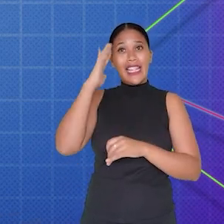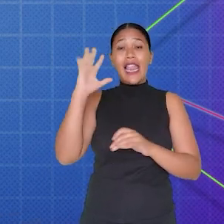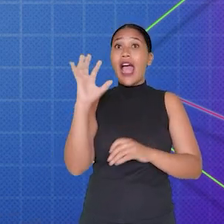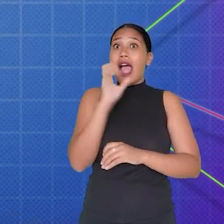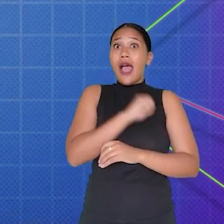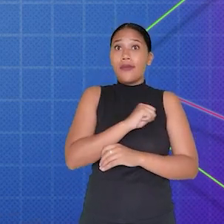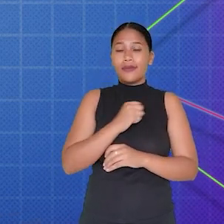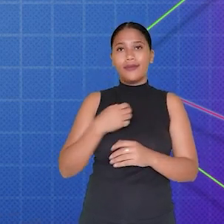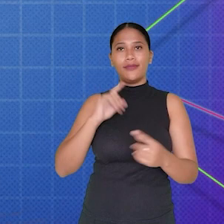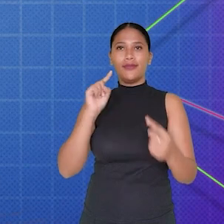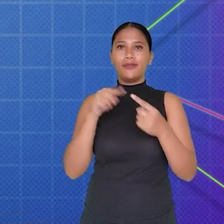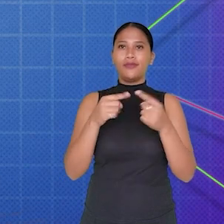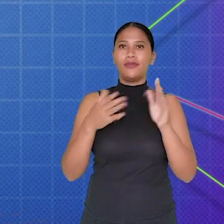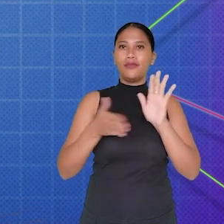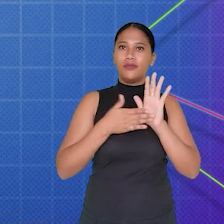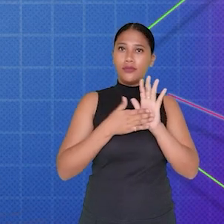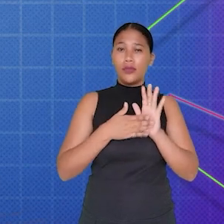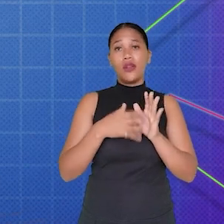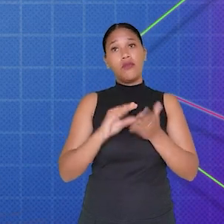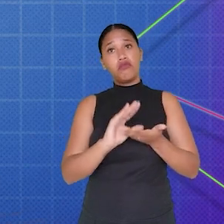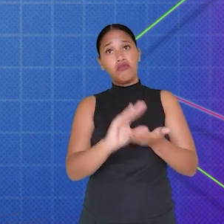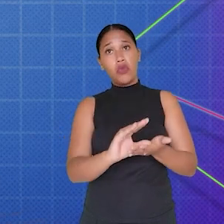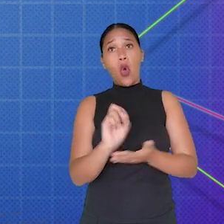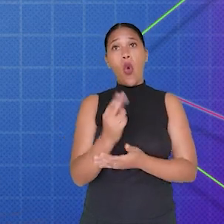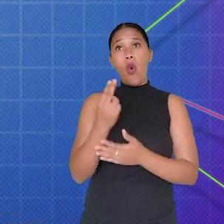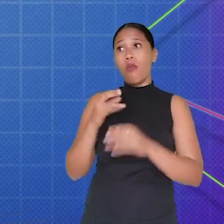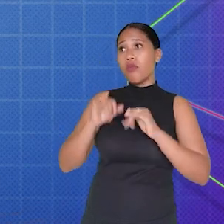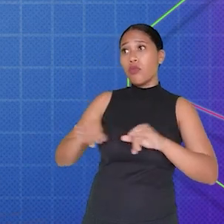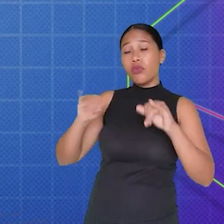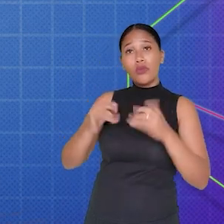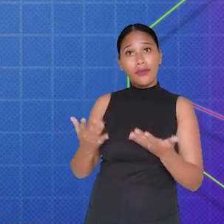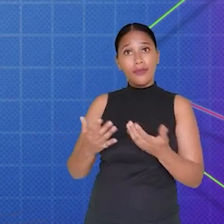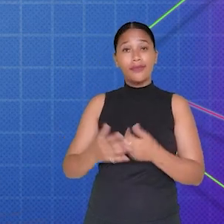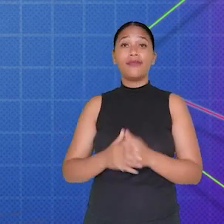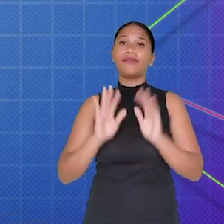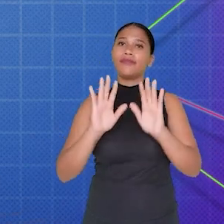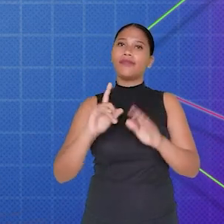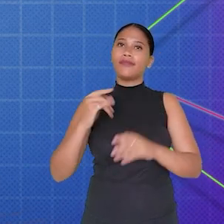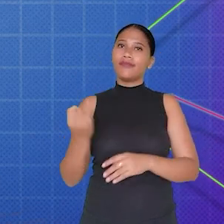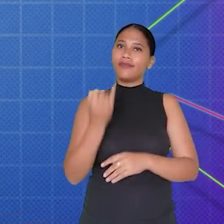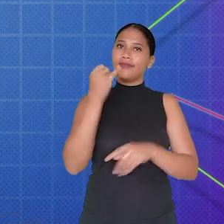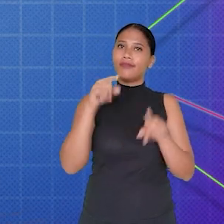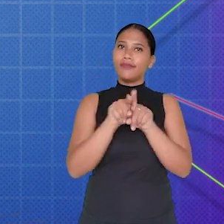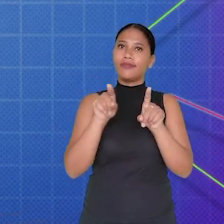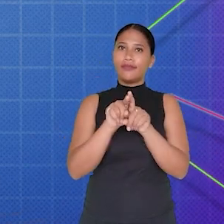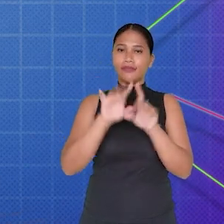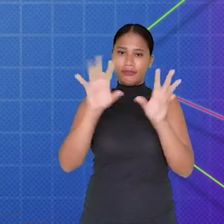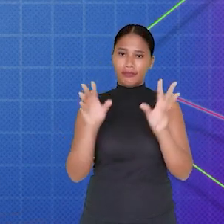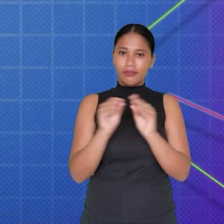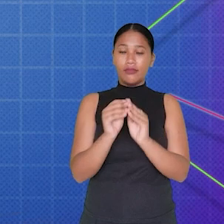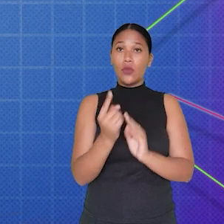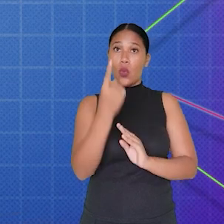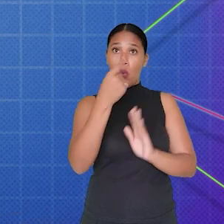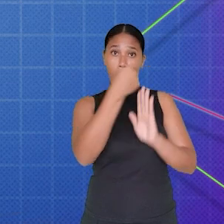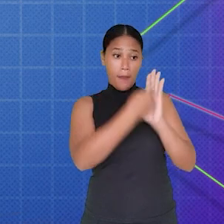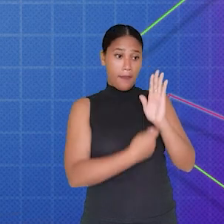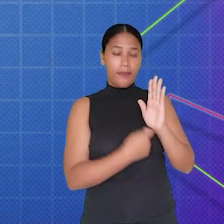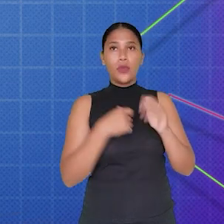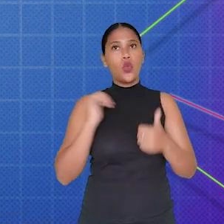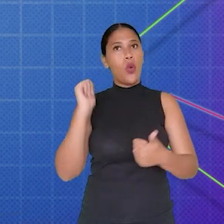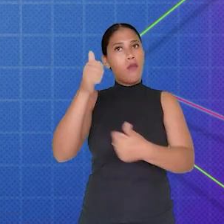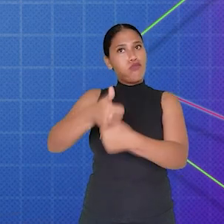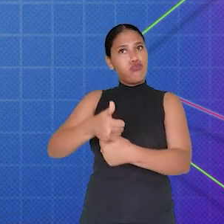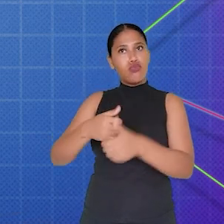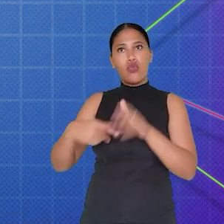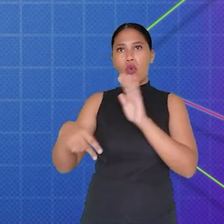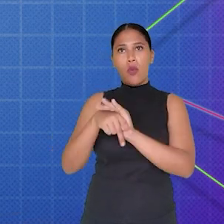entendam rapidamente a proposta do jogo e avaliem se desejam investir ou publicar o jogo. No entanto, é importante ressaltar que o One Page